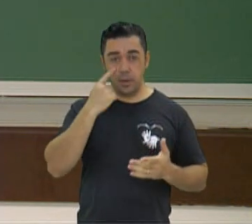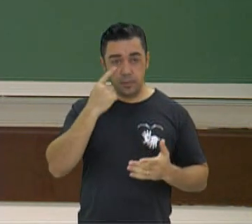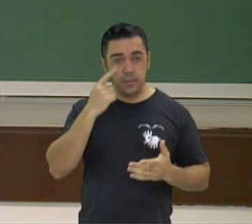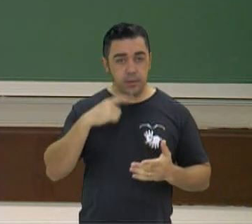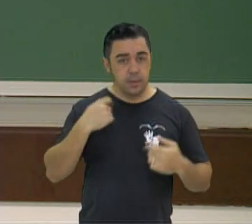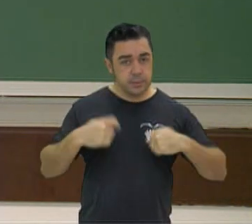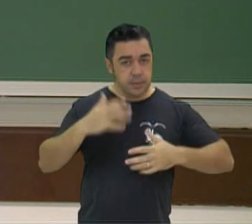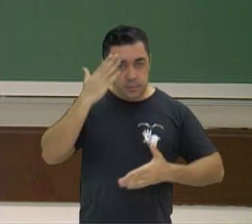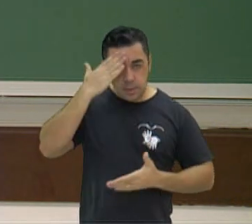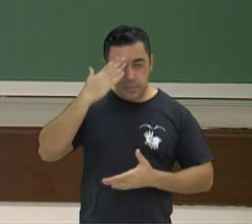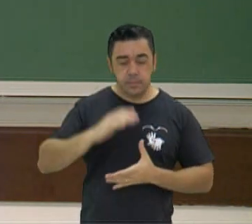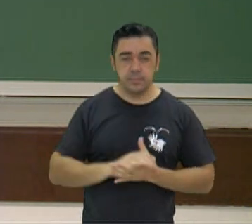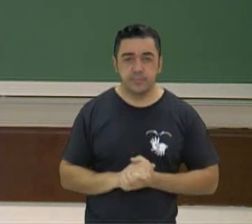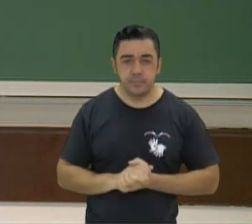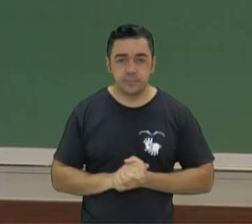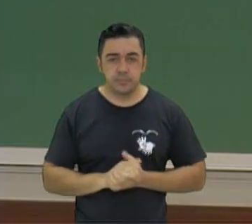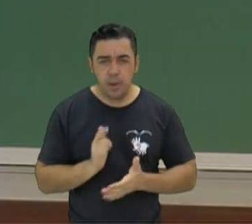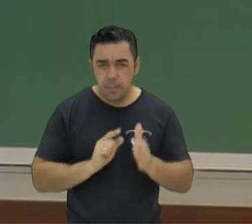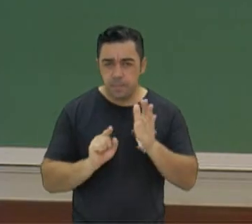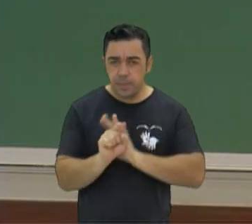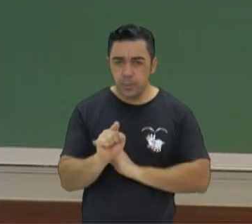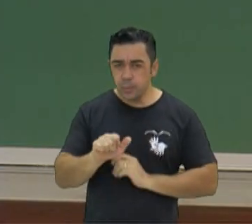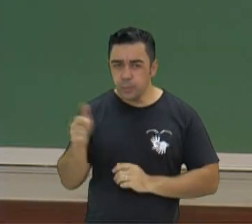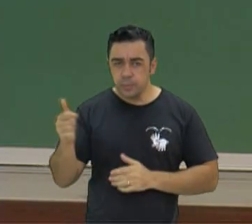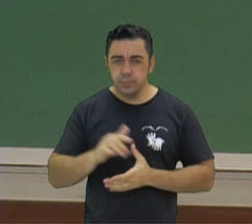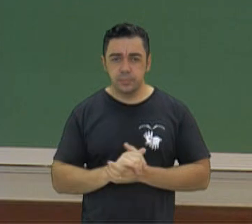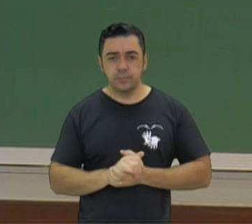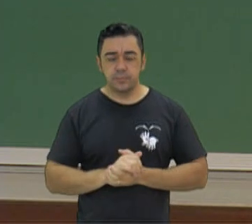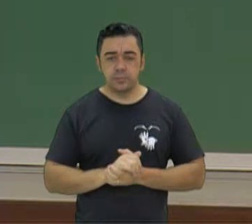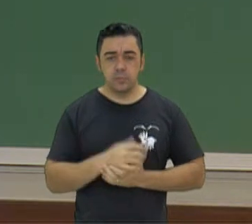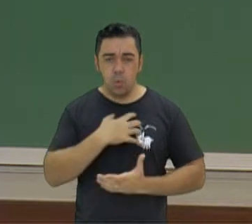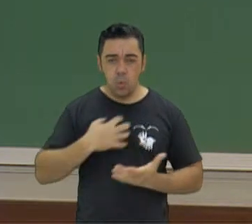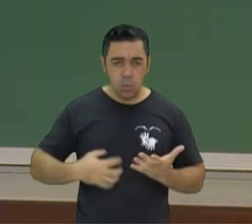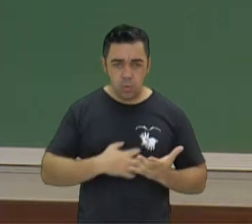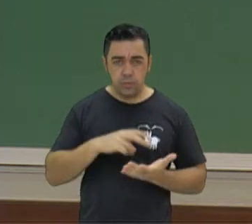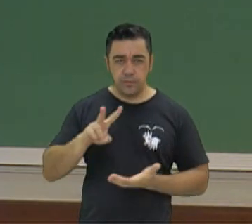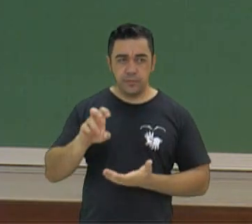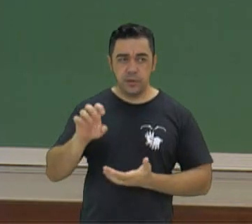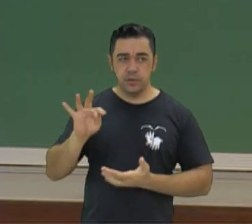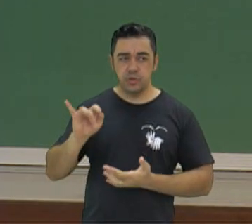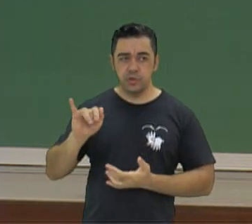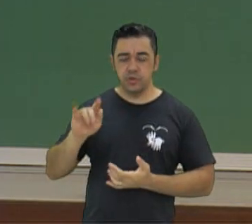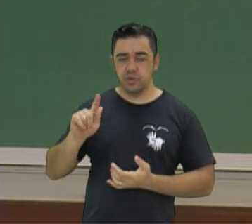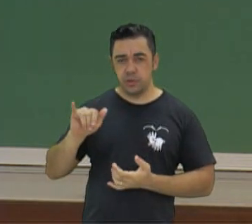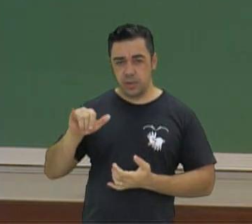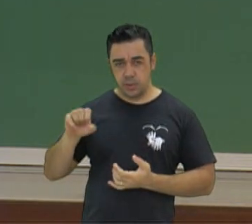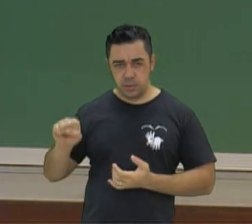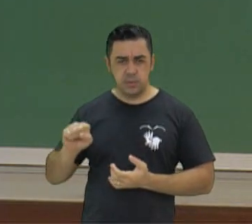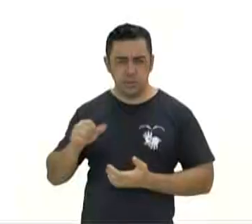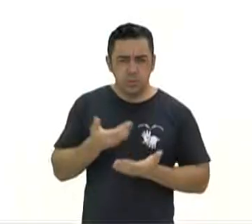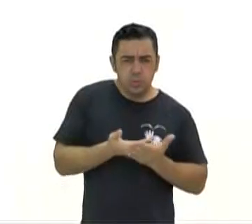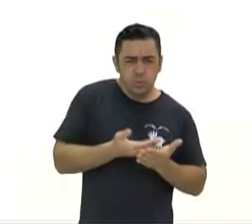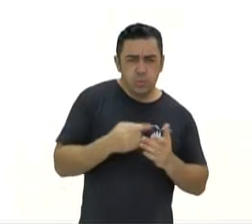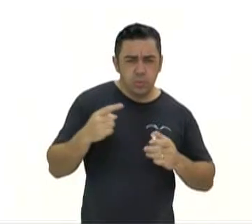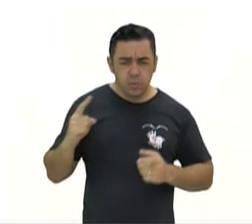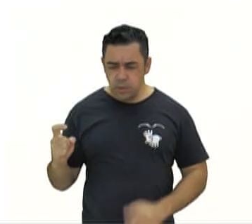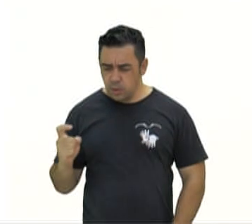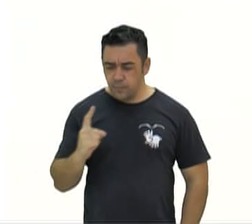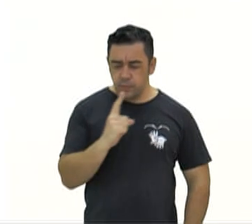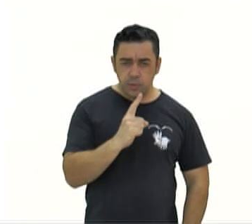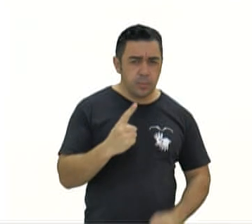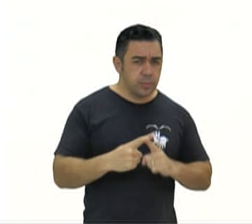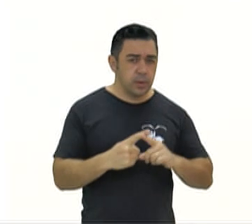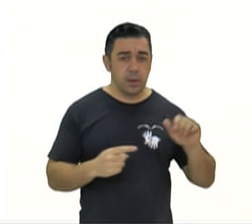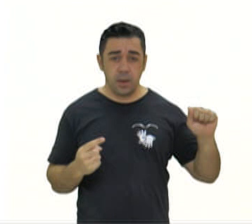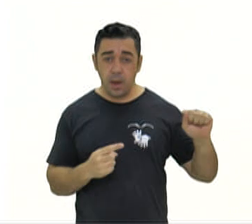essa noção aí. Um quiz. Órgãos vestigiais subdiziam estudos de evolução por quê? Letra A. Atuam